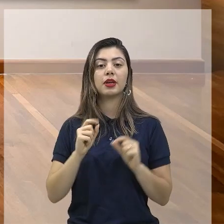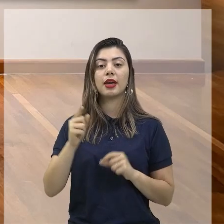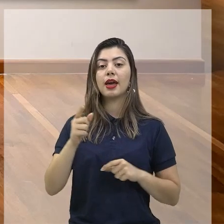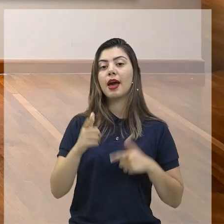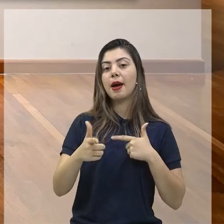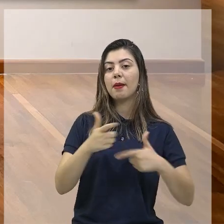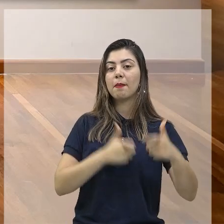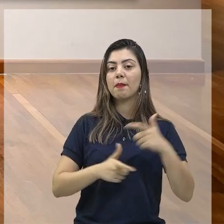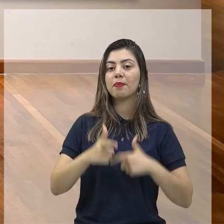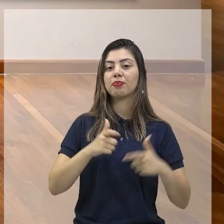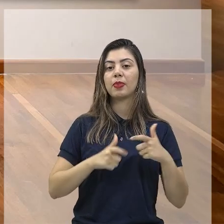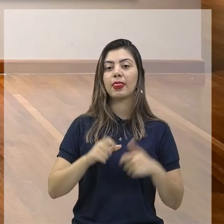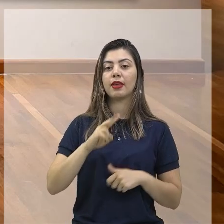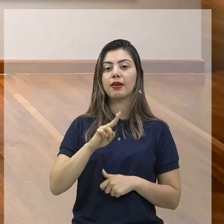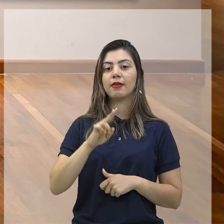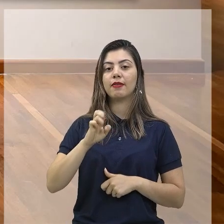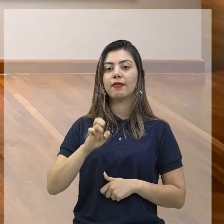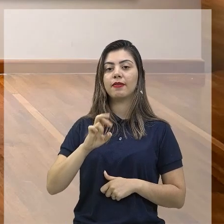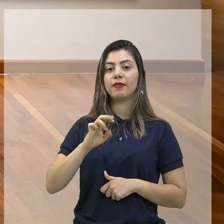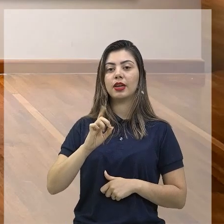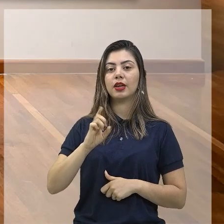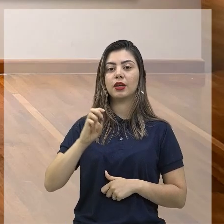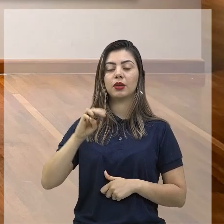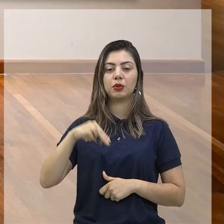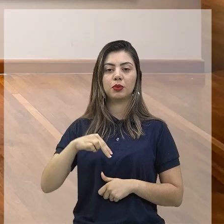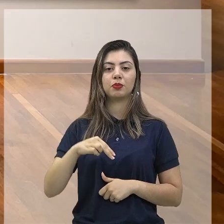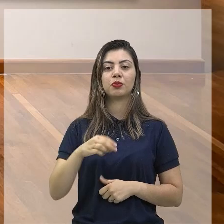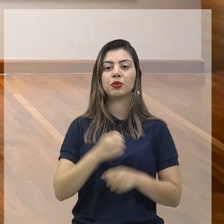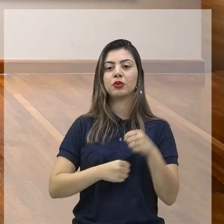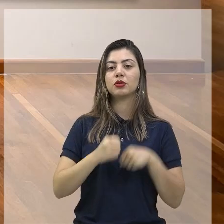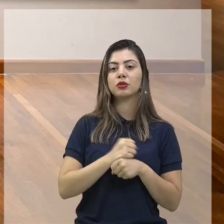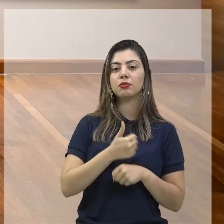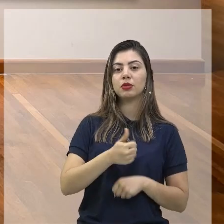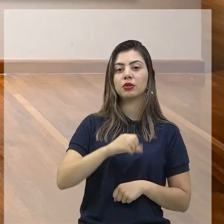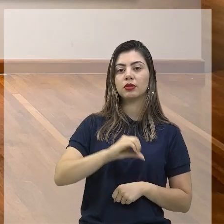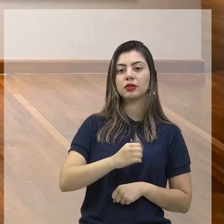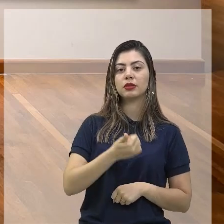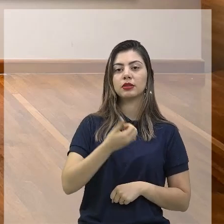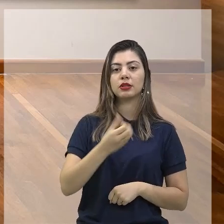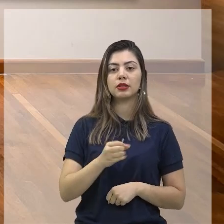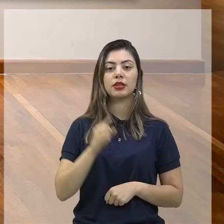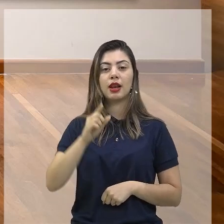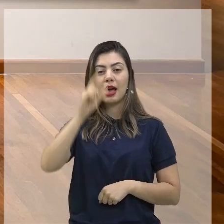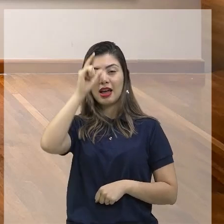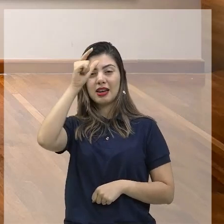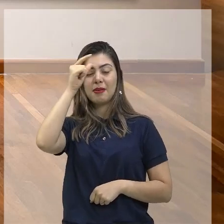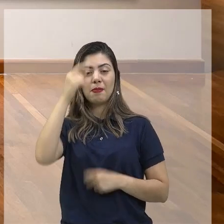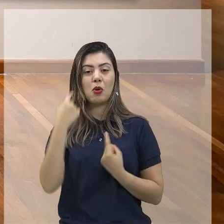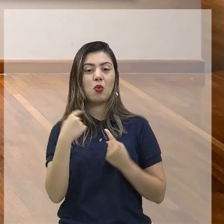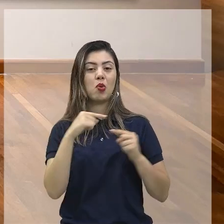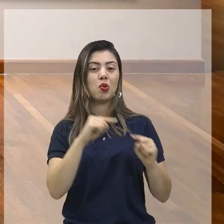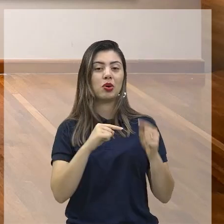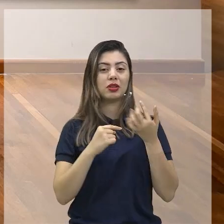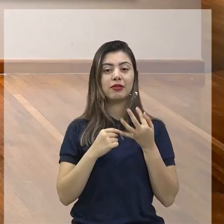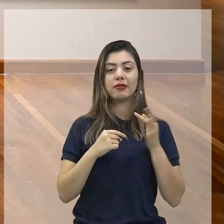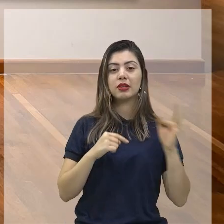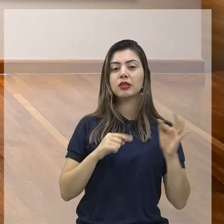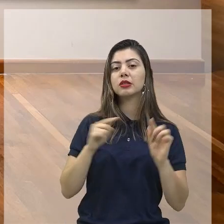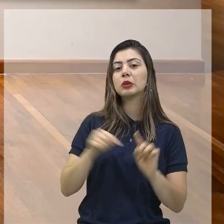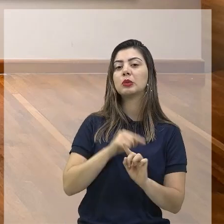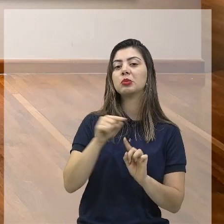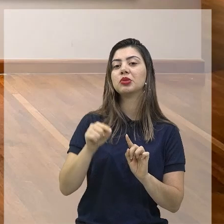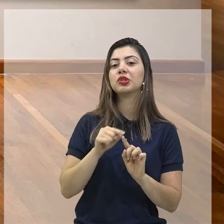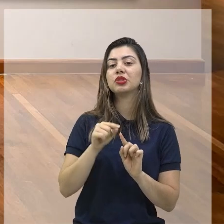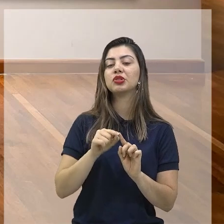Verdun, que ela é de 1916, ofensiva alemã contra os franceses, com o objetivo, então, aí